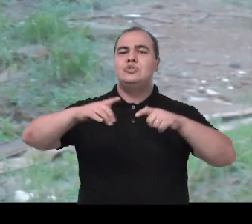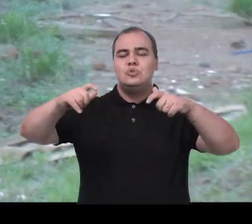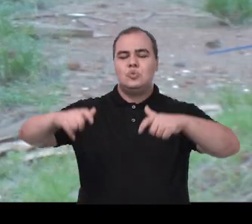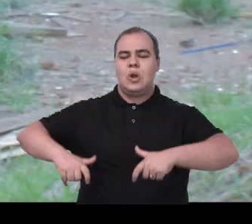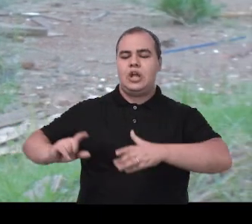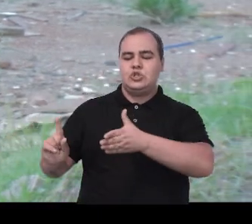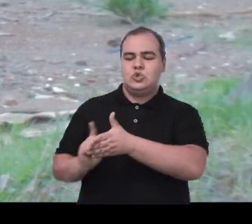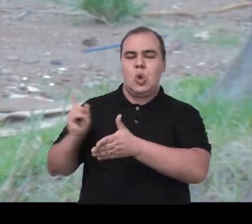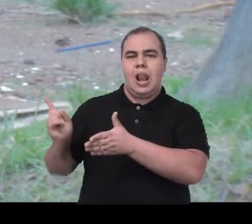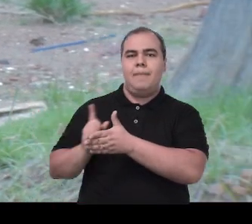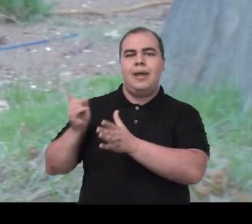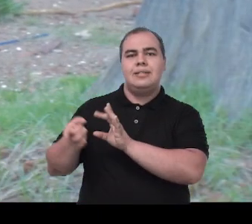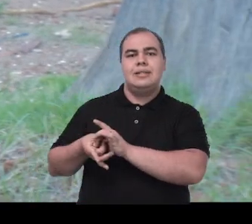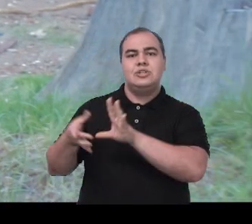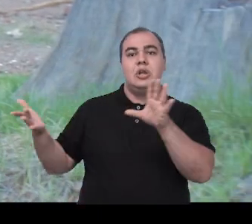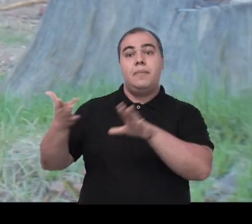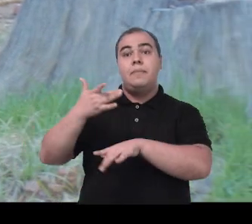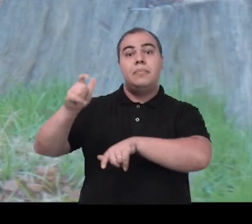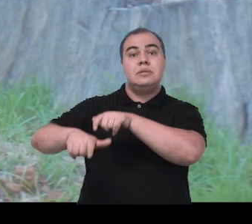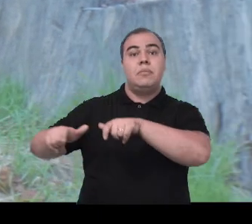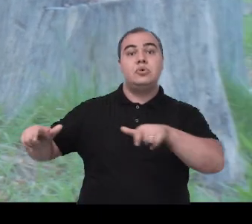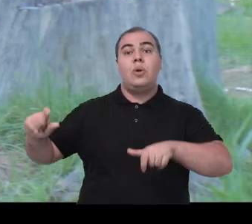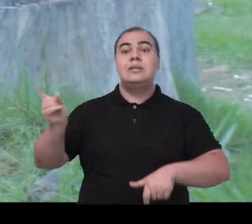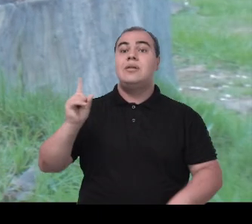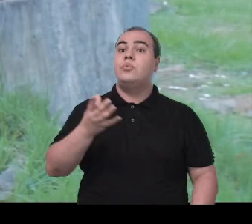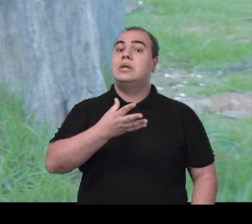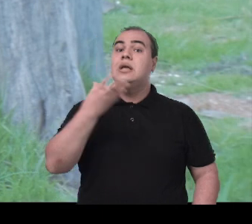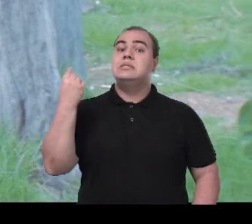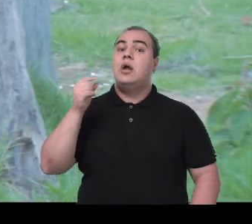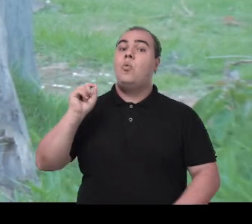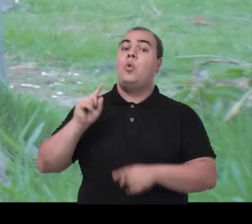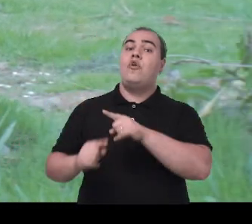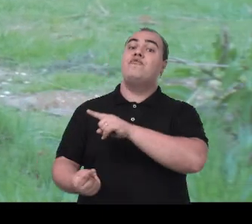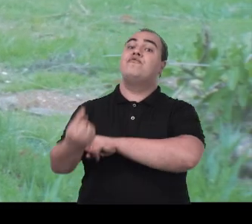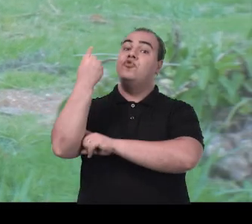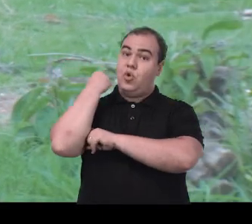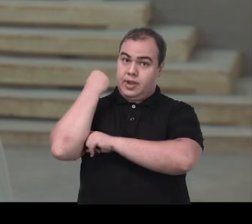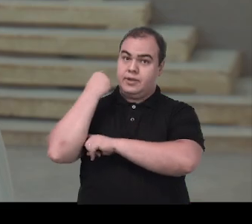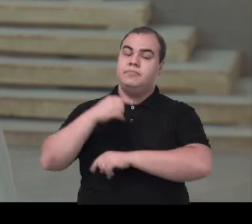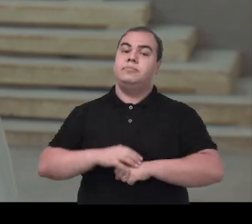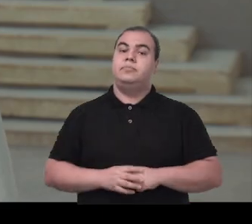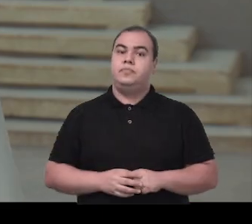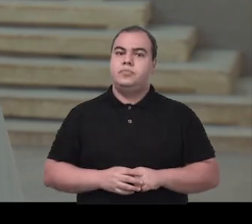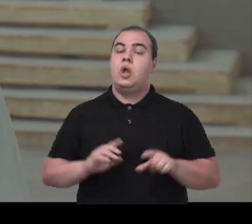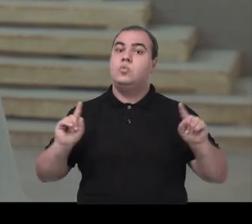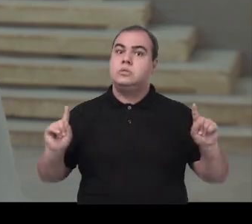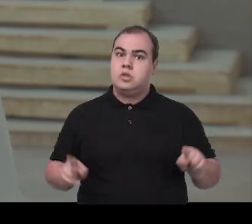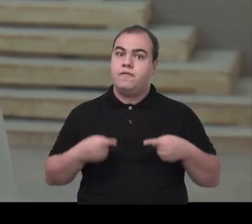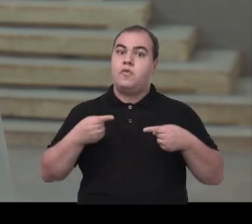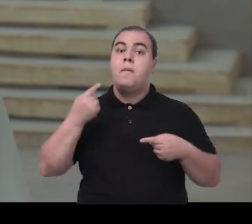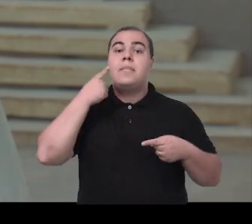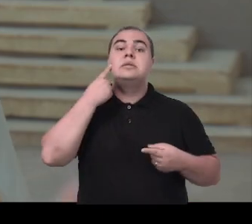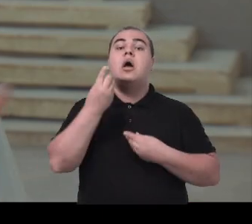lugares de isolamento, para as pessoas não esquecerem do que foi isso aqui. Mas é um desafio pensar